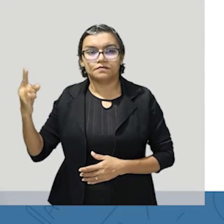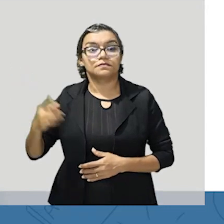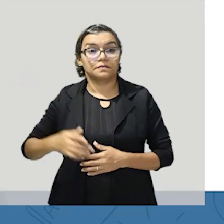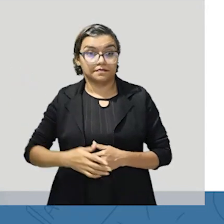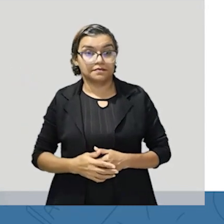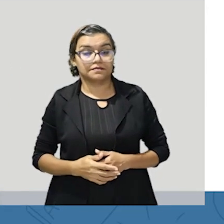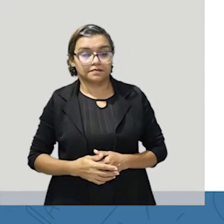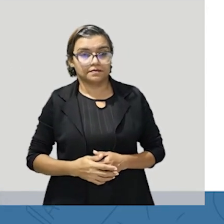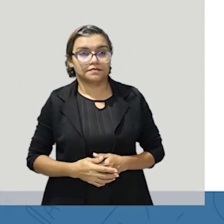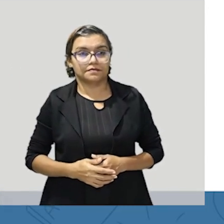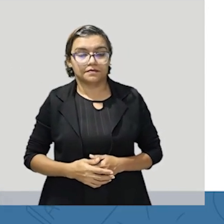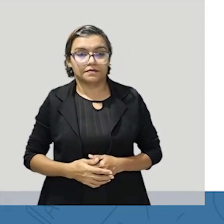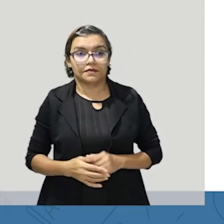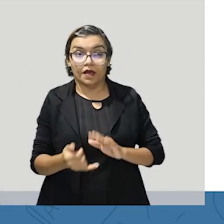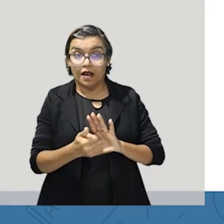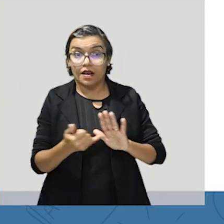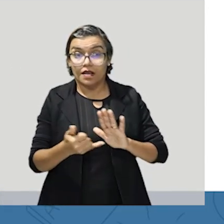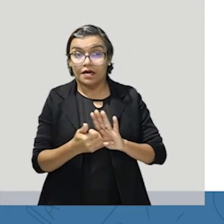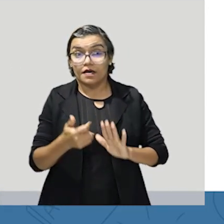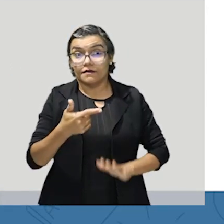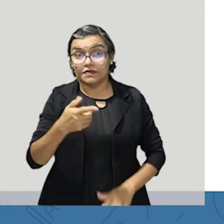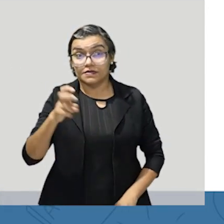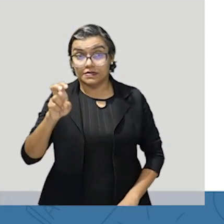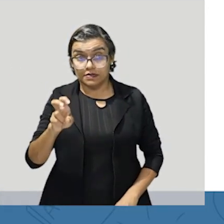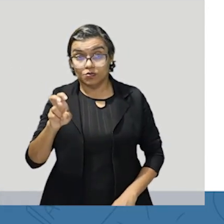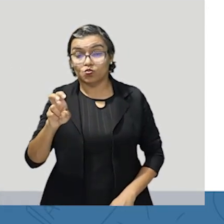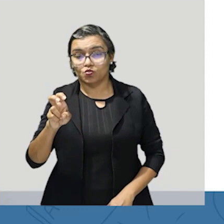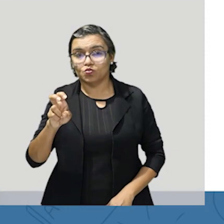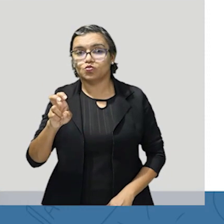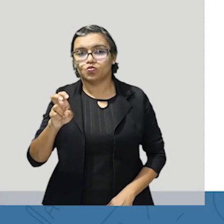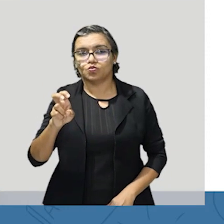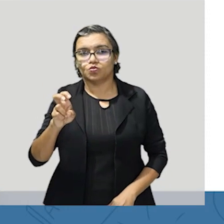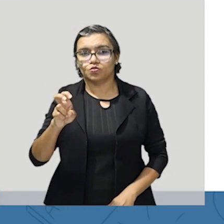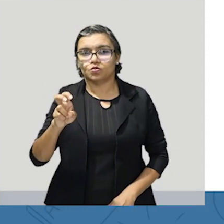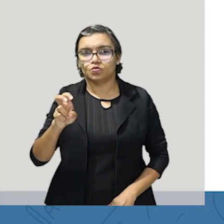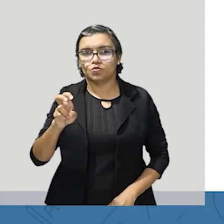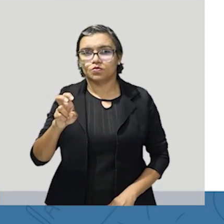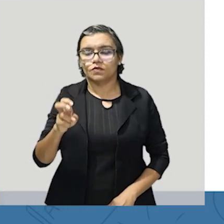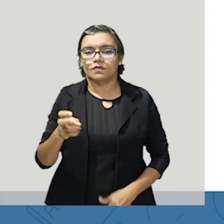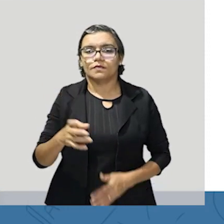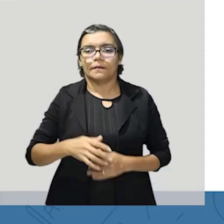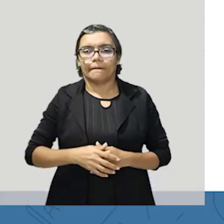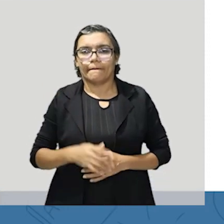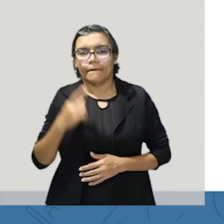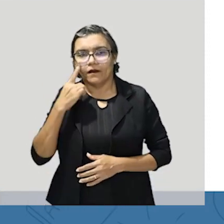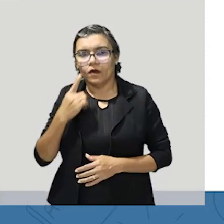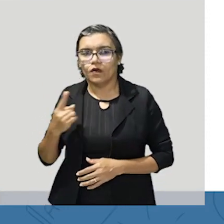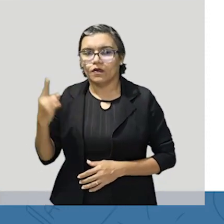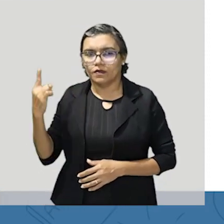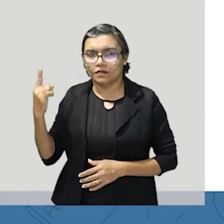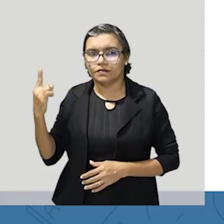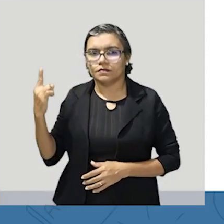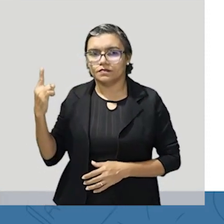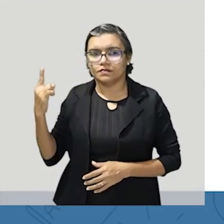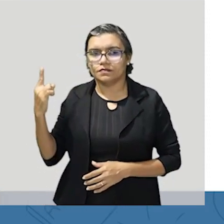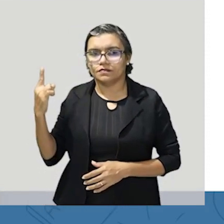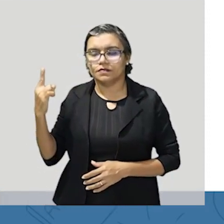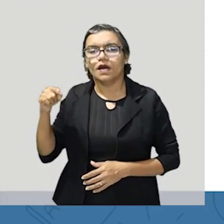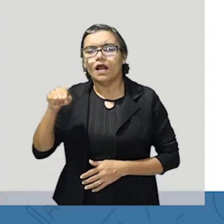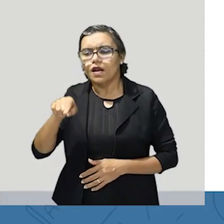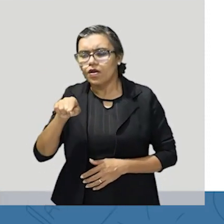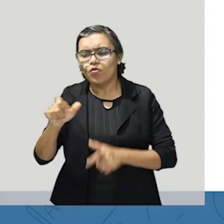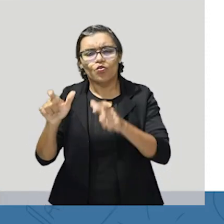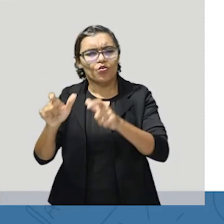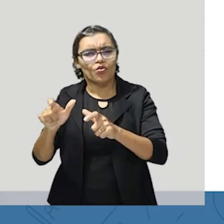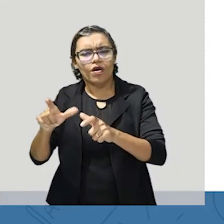menino Rosa vinha me contar vou me embora para passar Vem passar ela tem tudo é